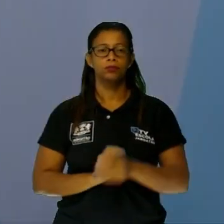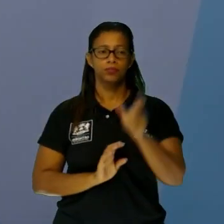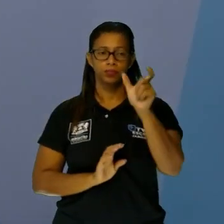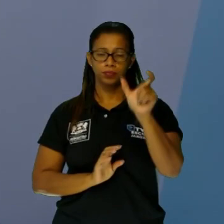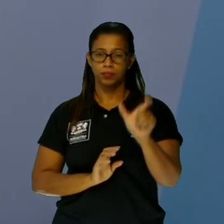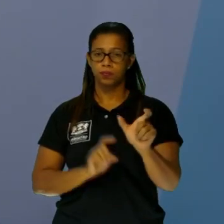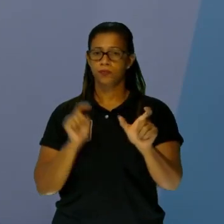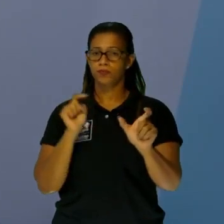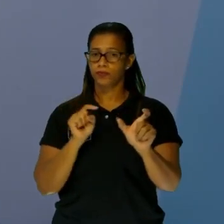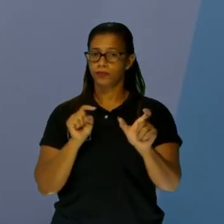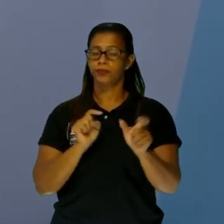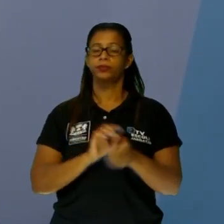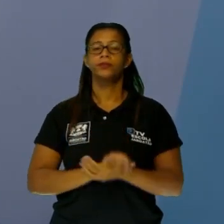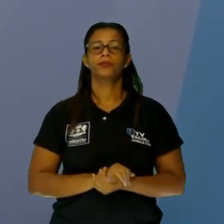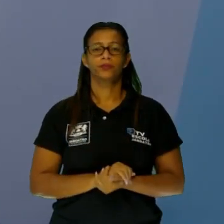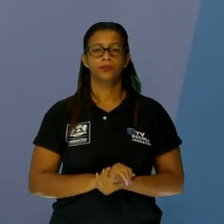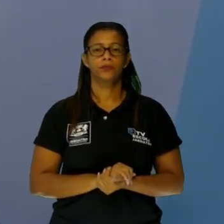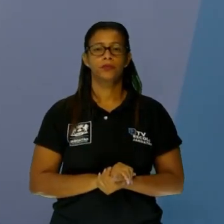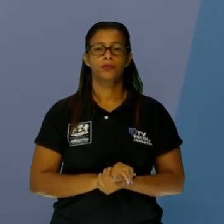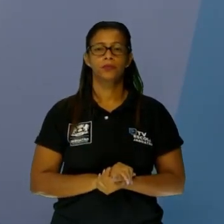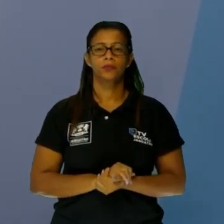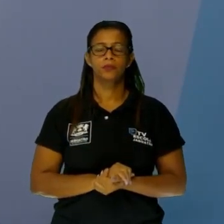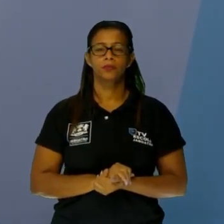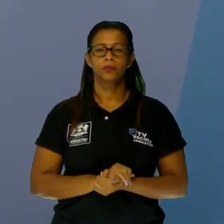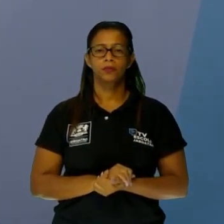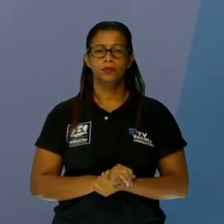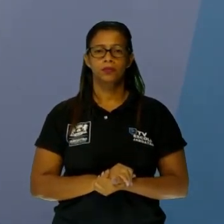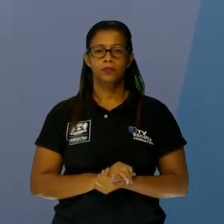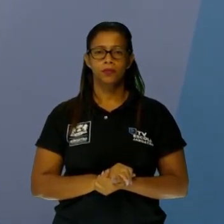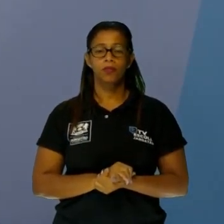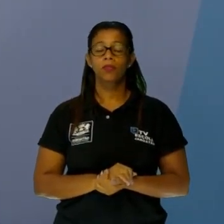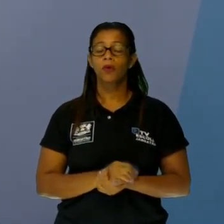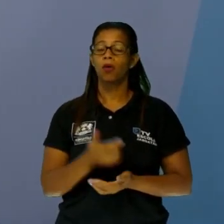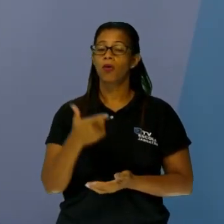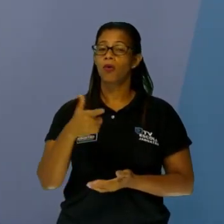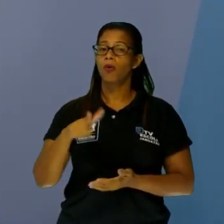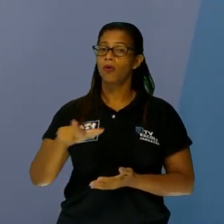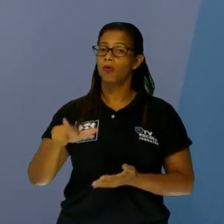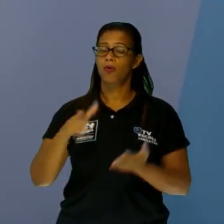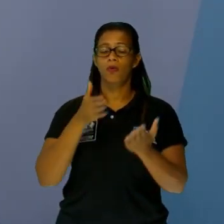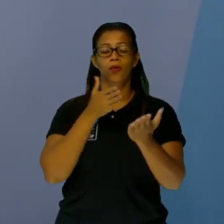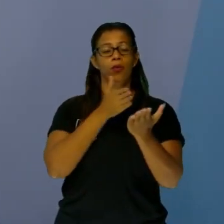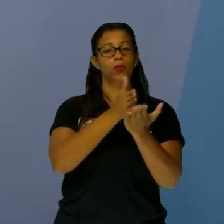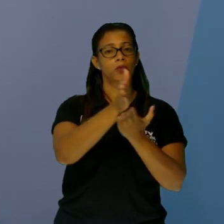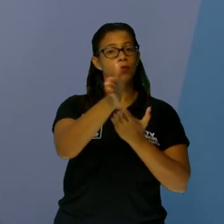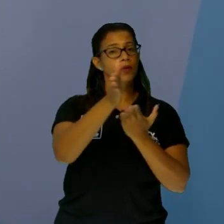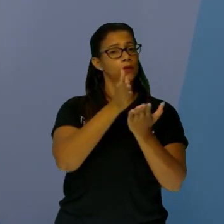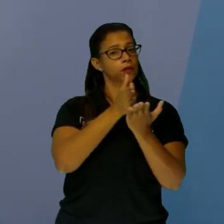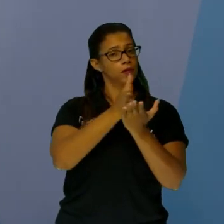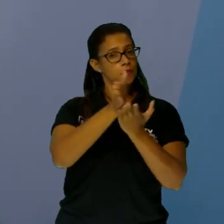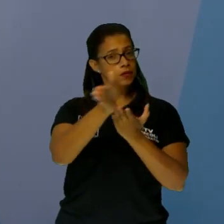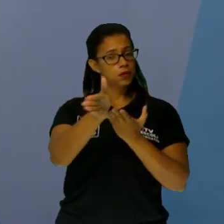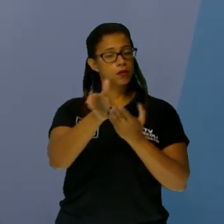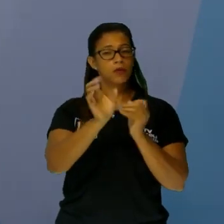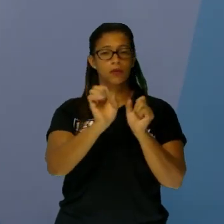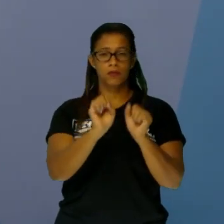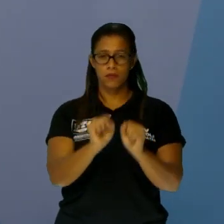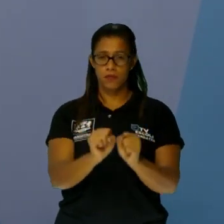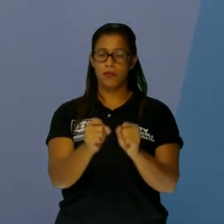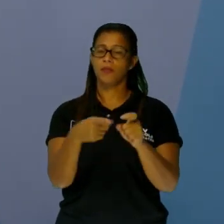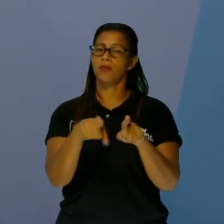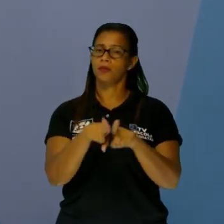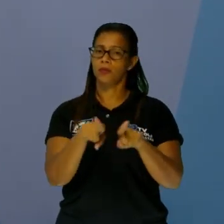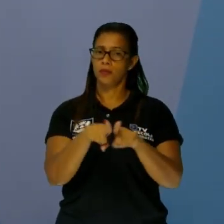a doctor, certo? Outra possibilidade que eu posso dar para eles é justamente essa daqui, ó.